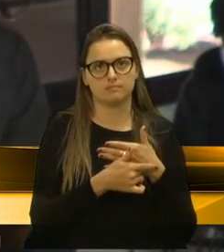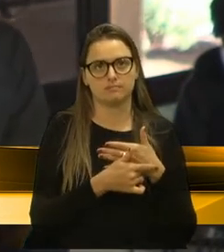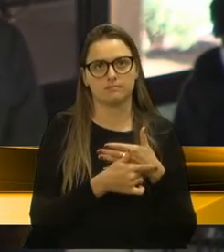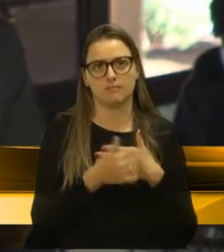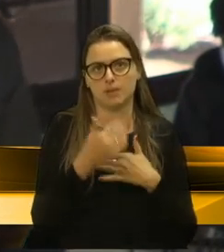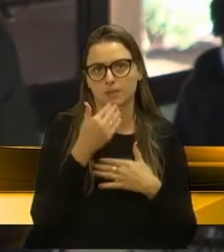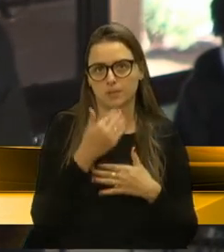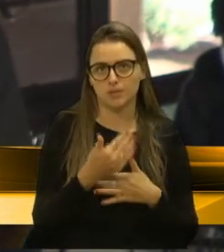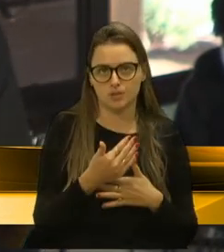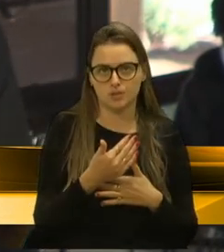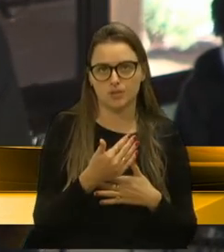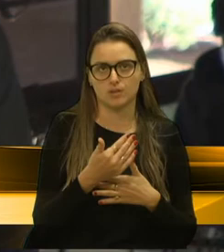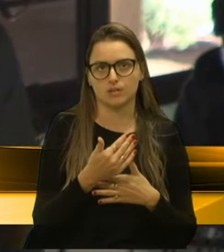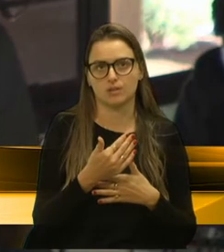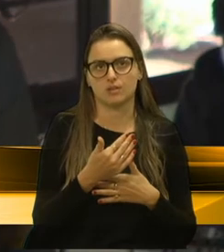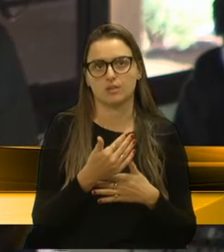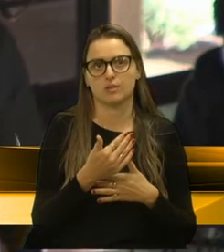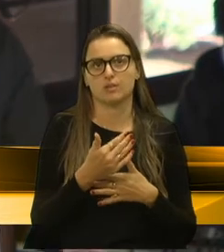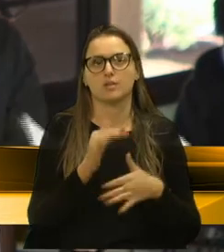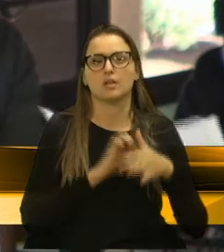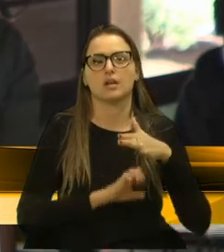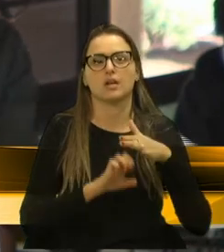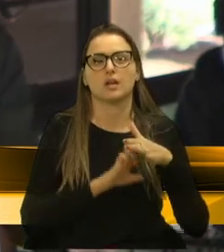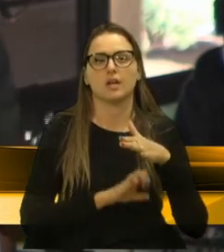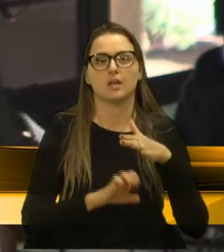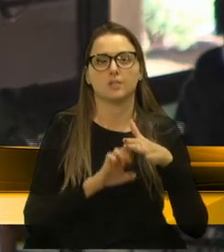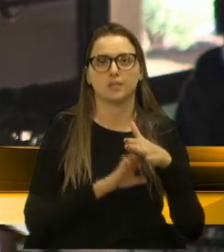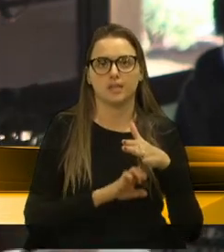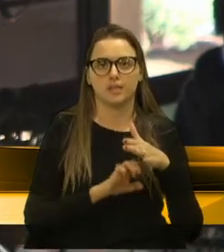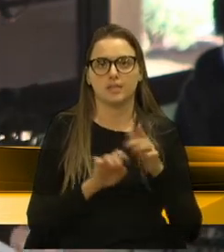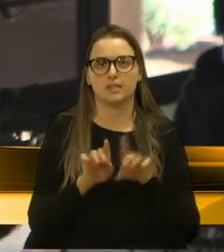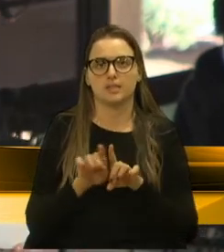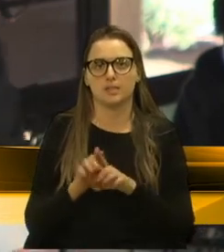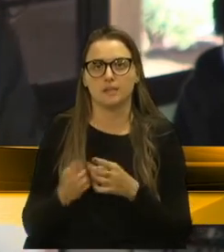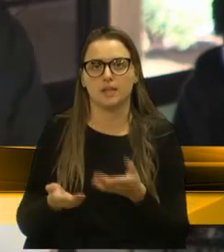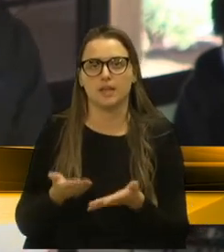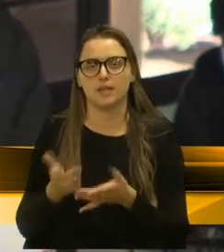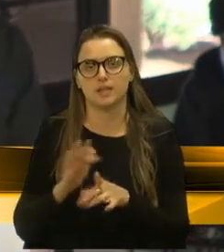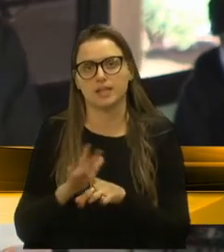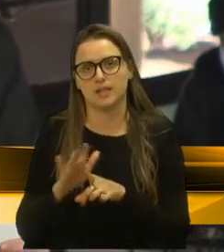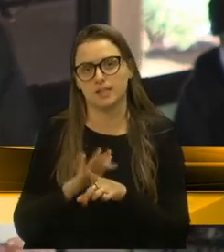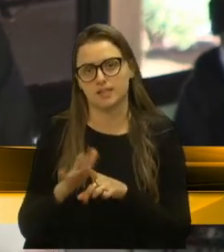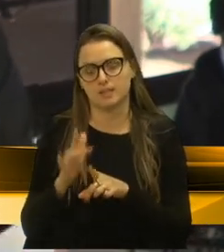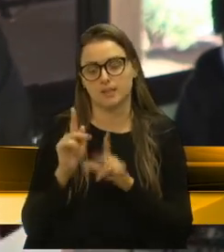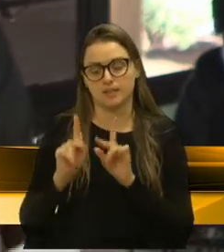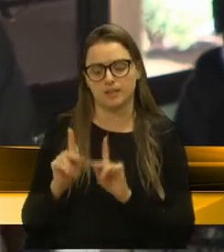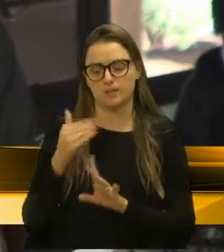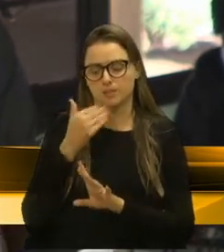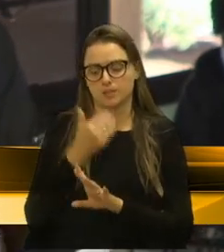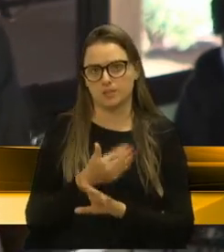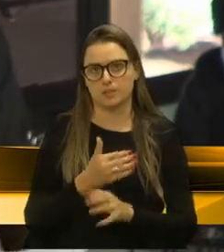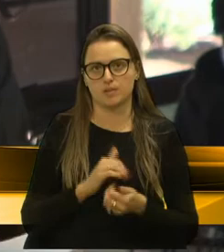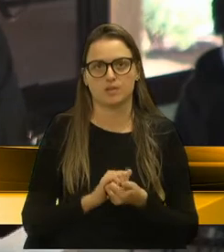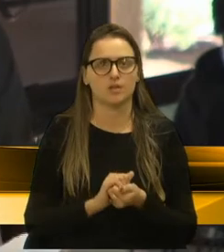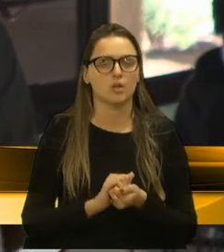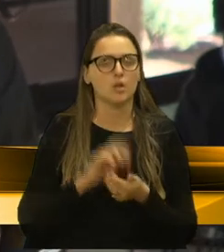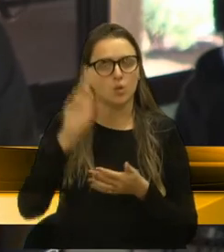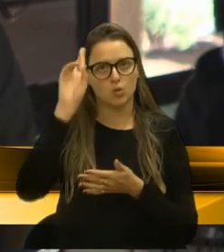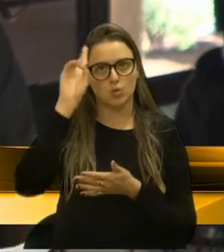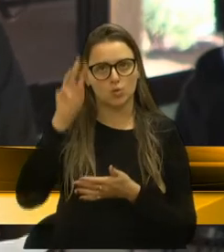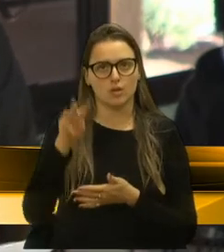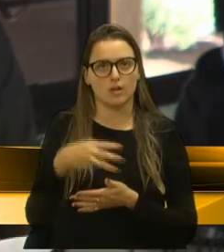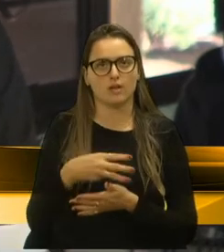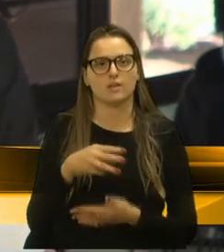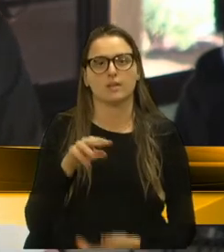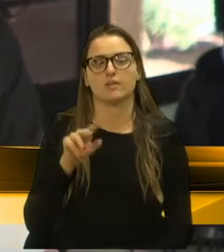cobrar a empresa concessionária e atender às demandas aí da população. Então, o diretor, o Gustavo